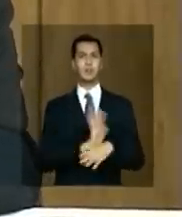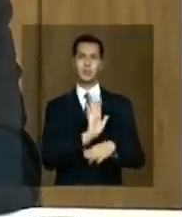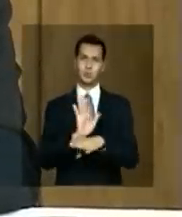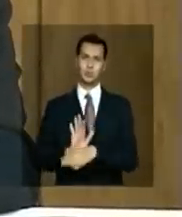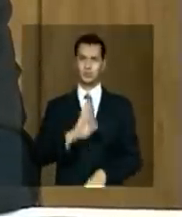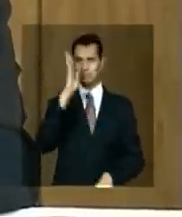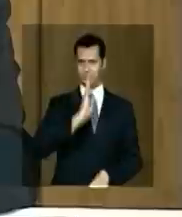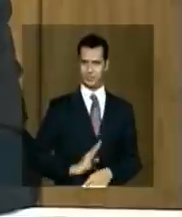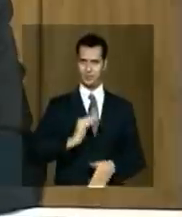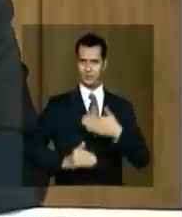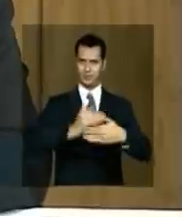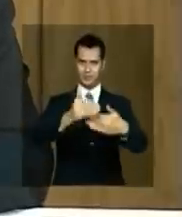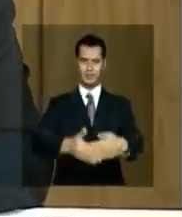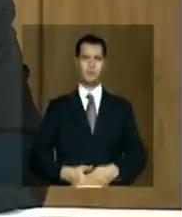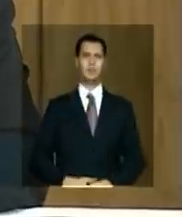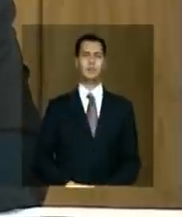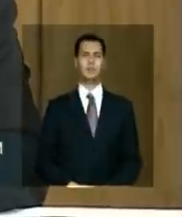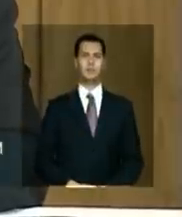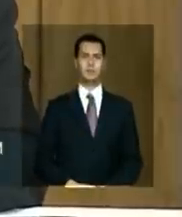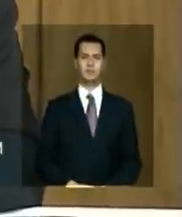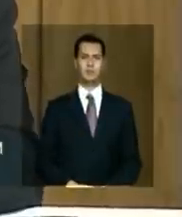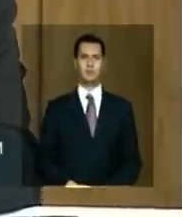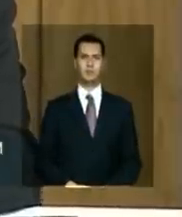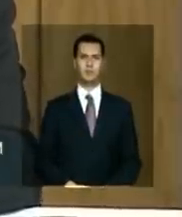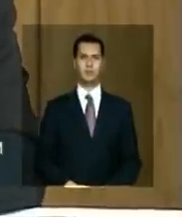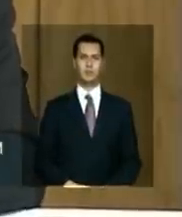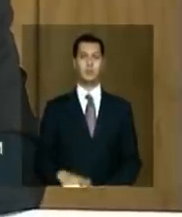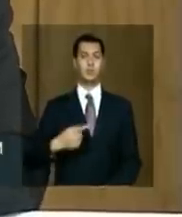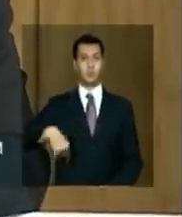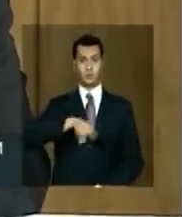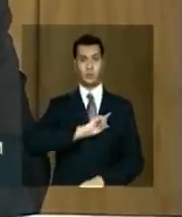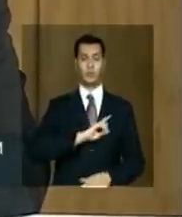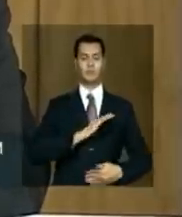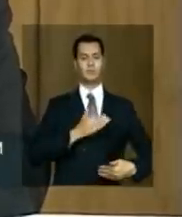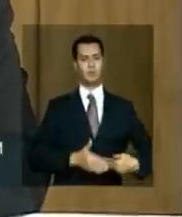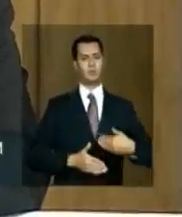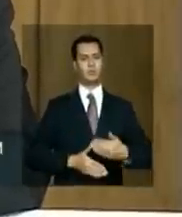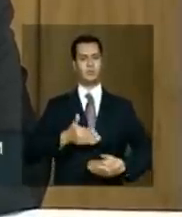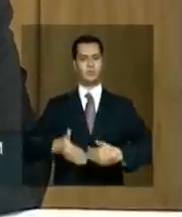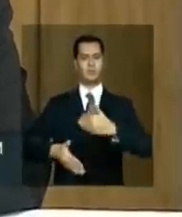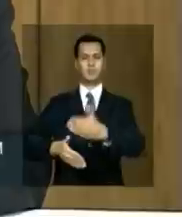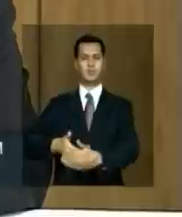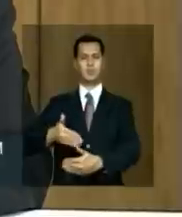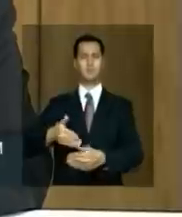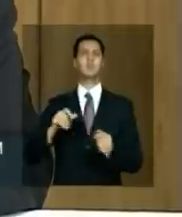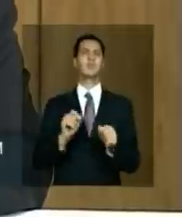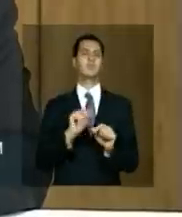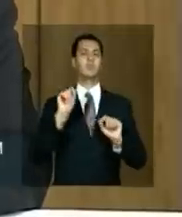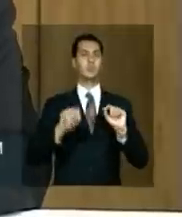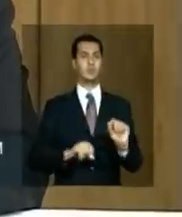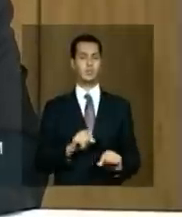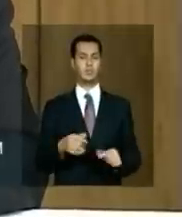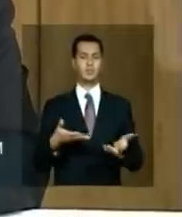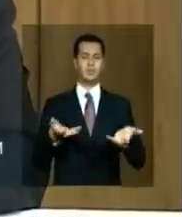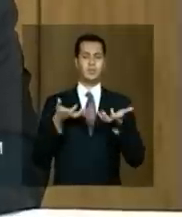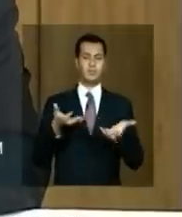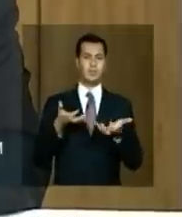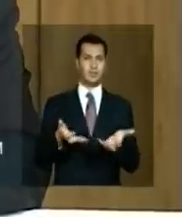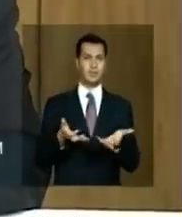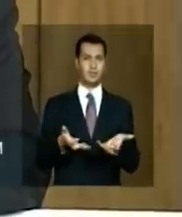nosso país nós estamos nesse processo dizendo que não vai haver